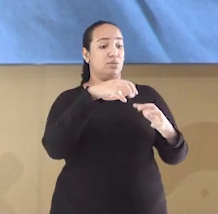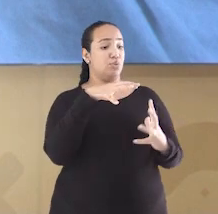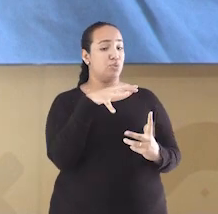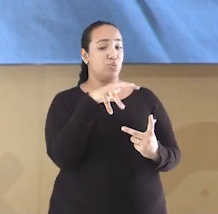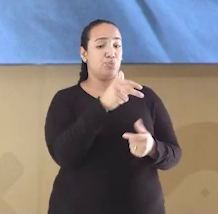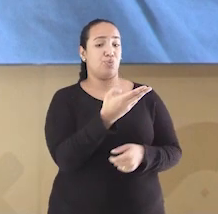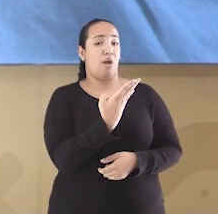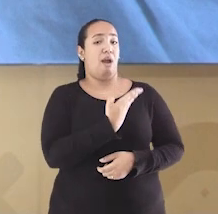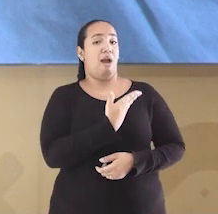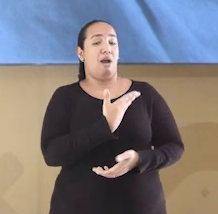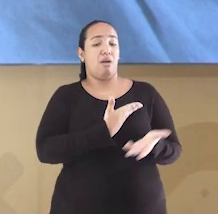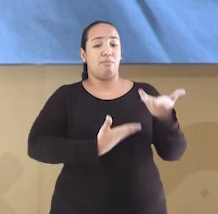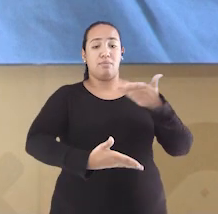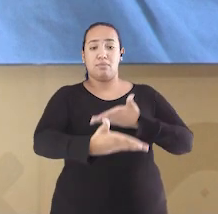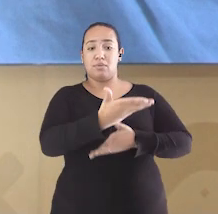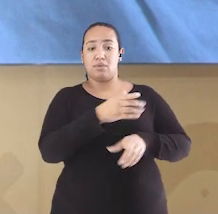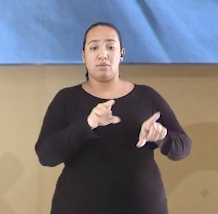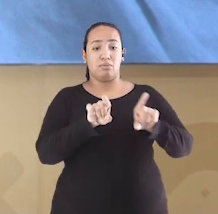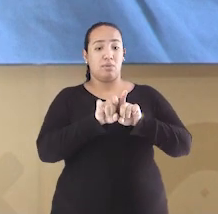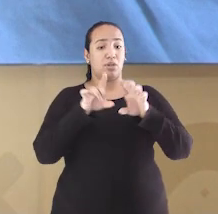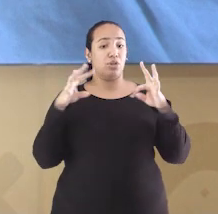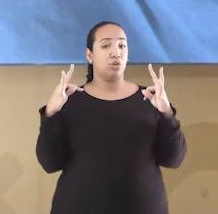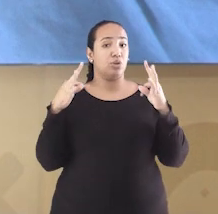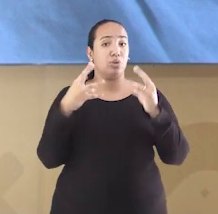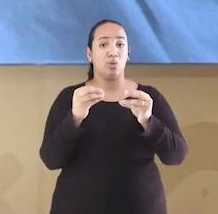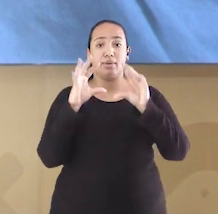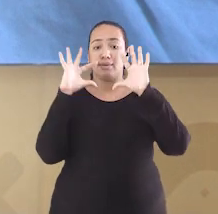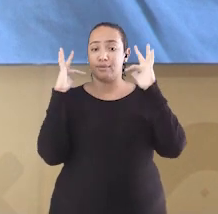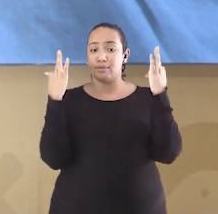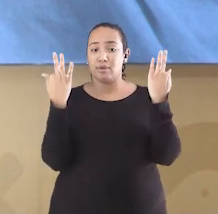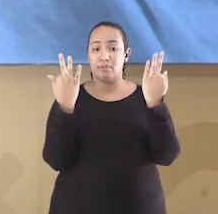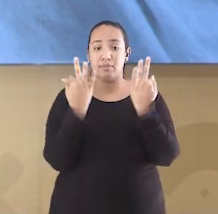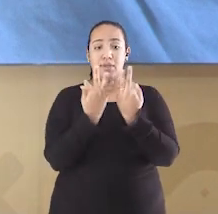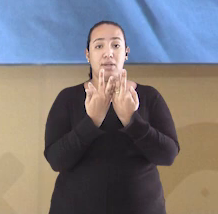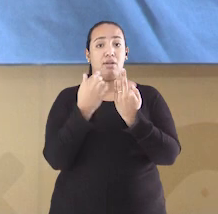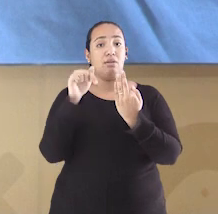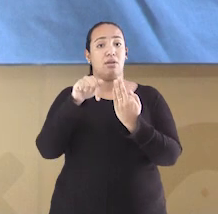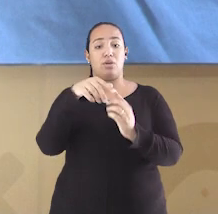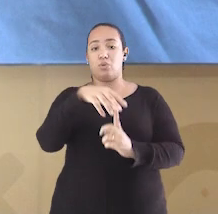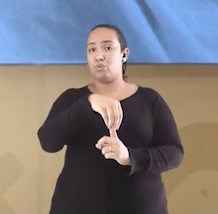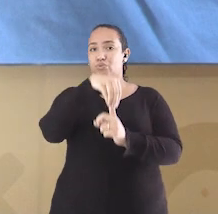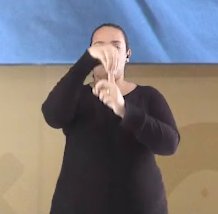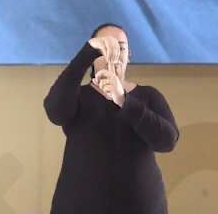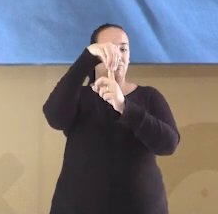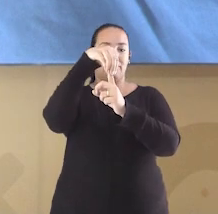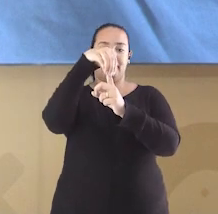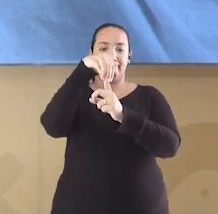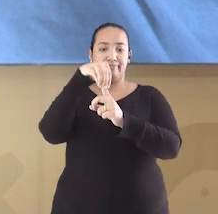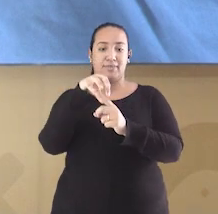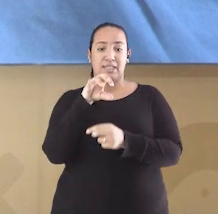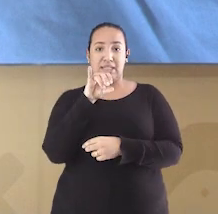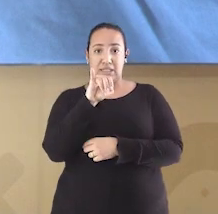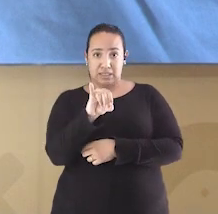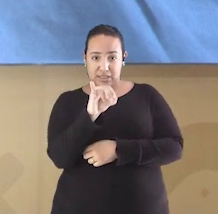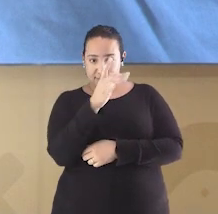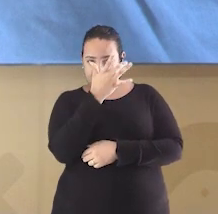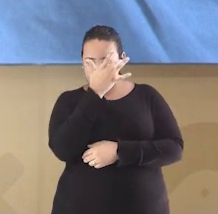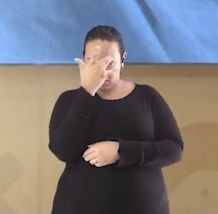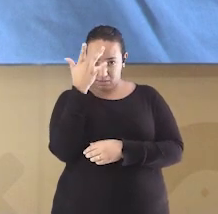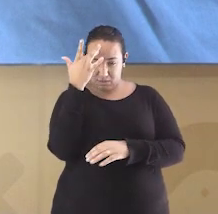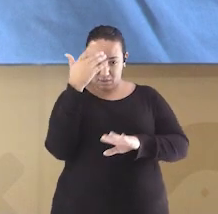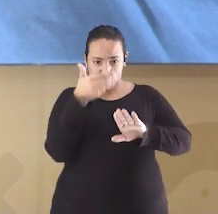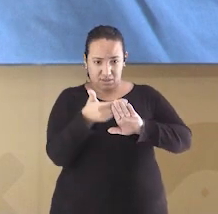mundo e em considerarmos toda a família humana como uma só família. Ele prossegue dizendo que quem faz